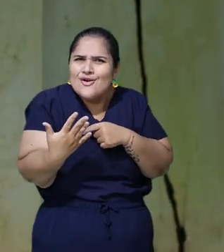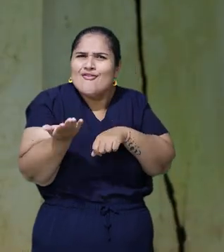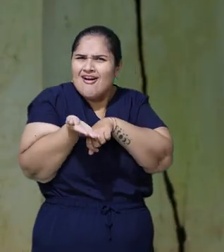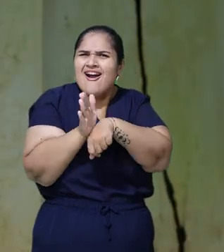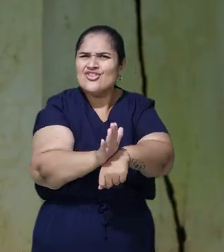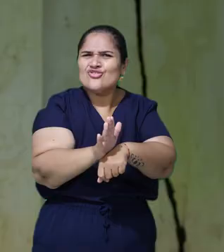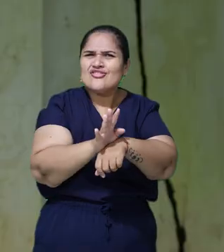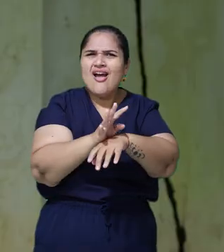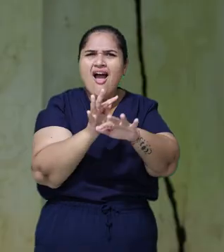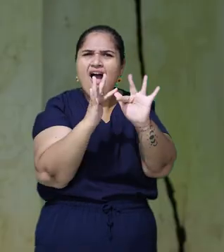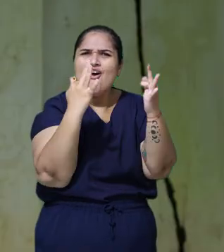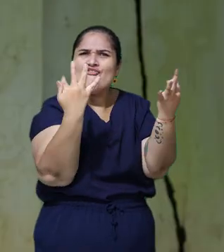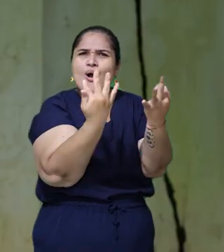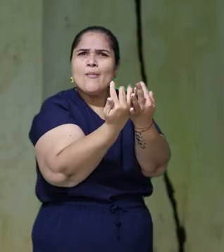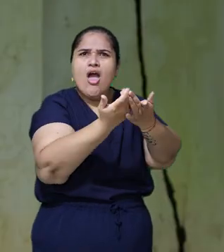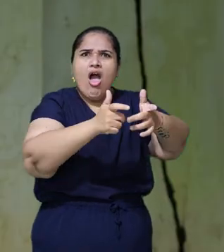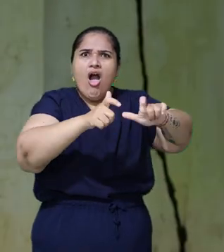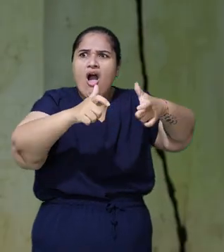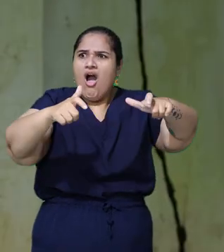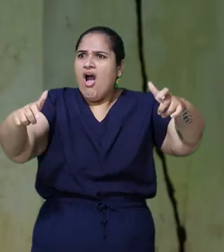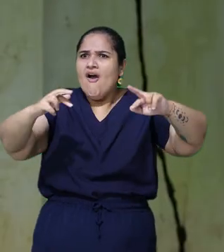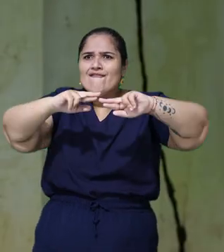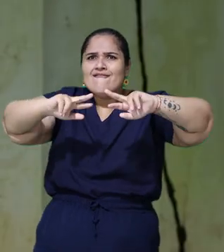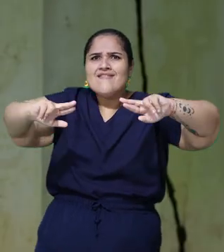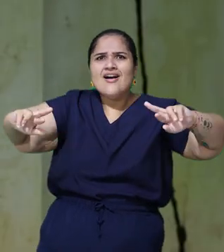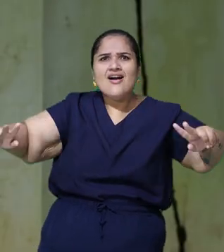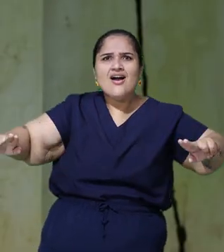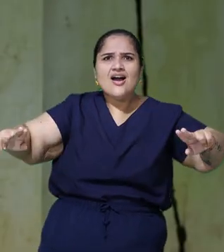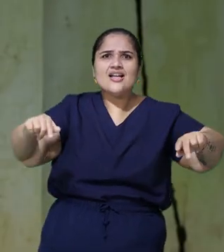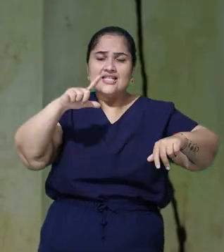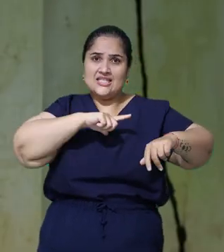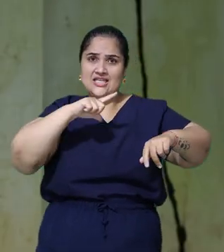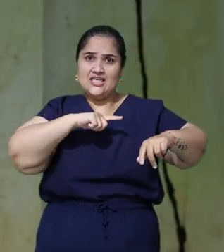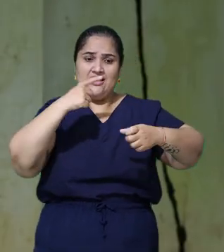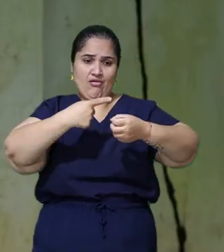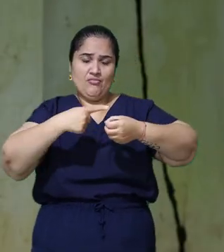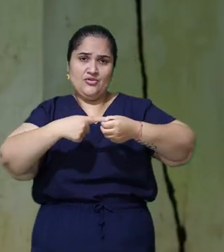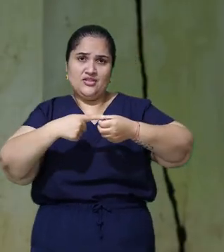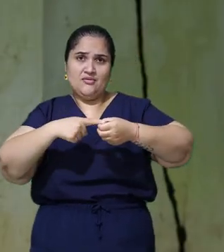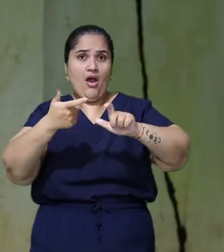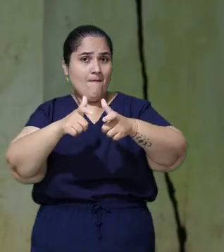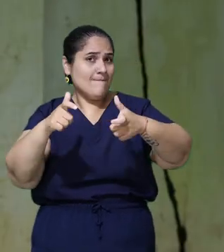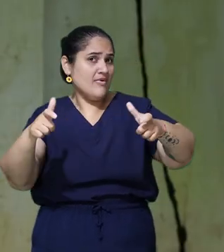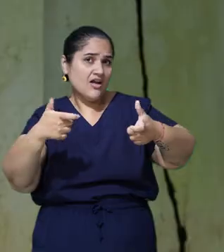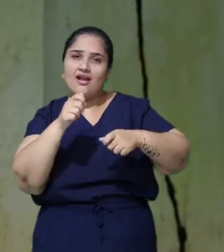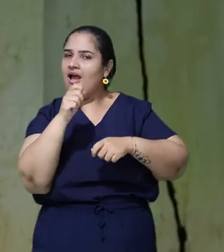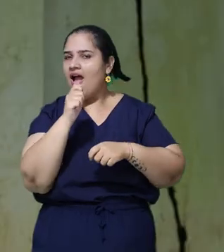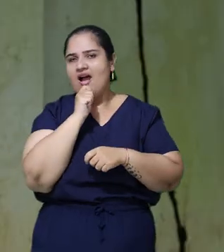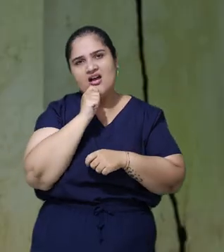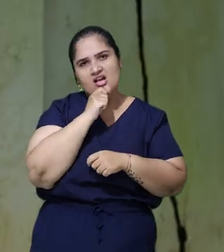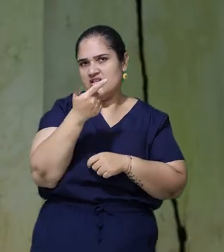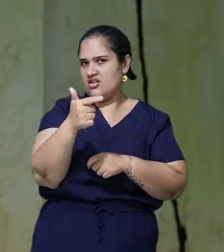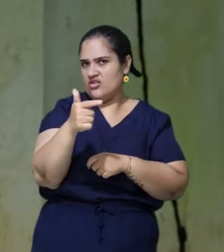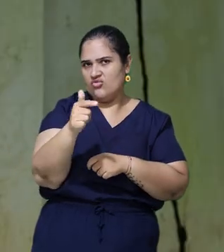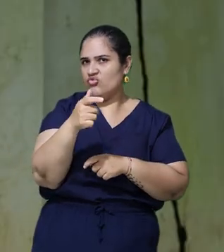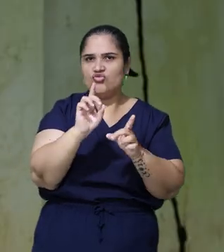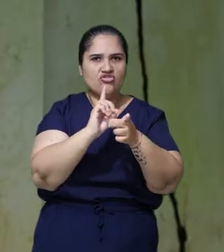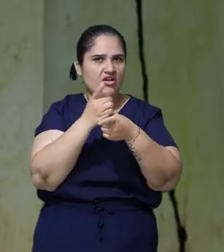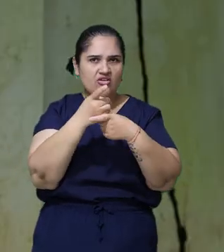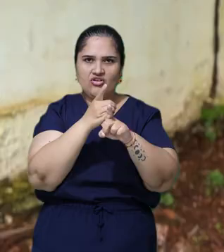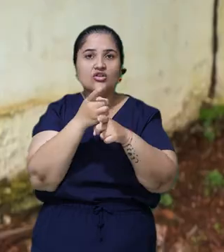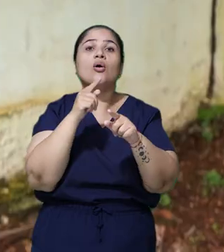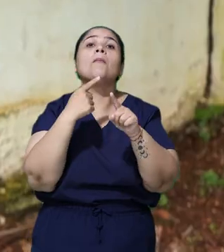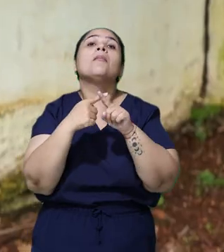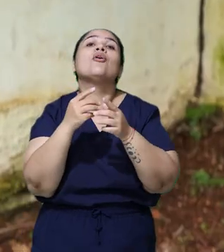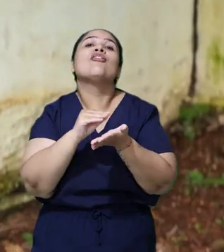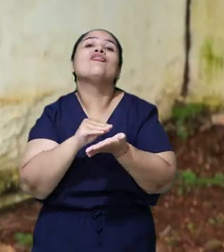famílias que a gente tem no município? Grande parte dessas famílias ainda não tinham diagnóstico, justamente pela falta de